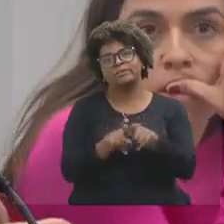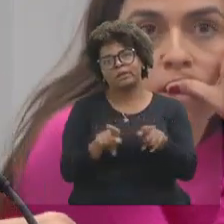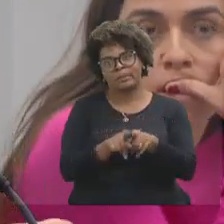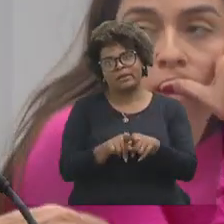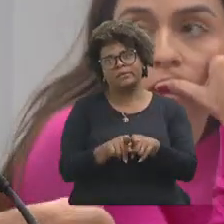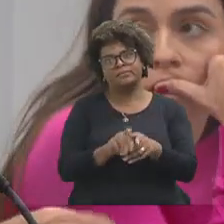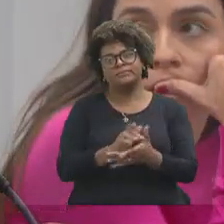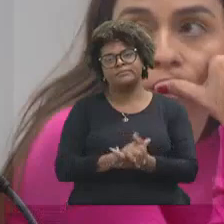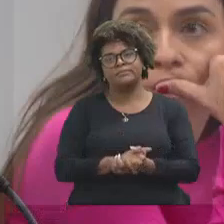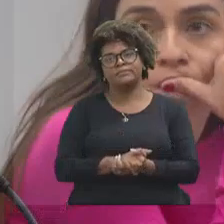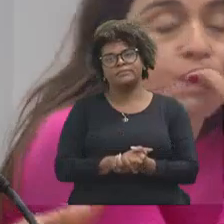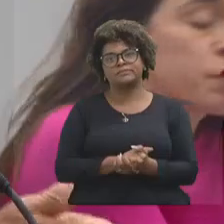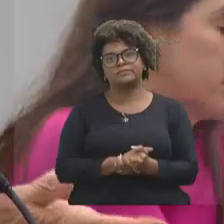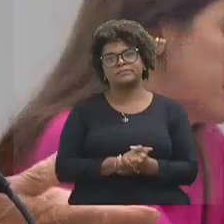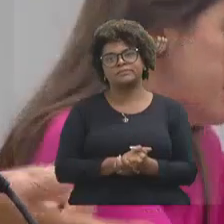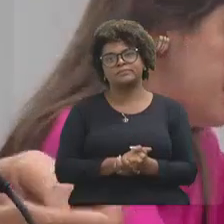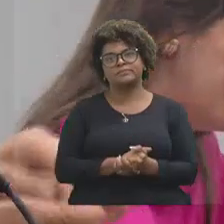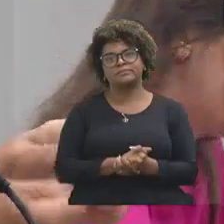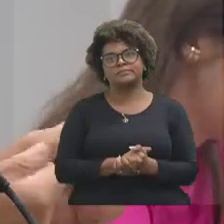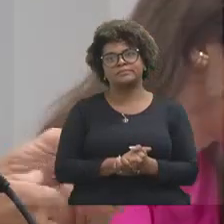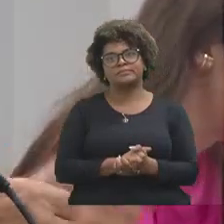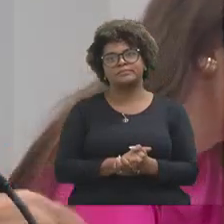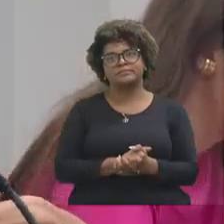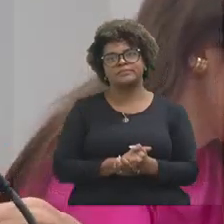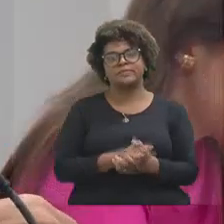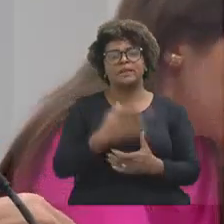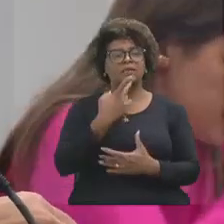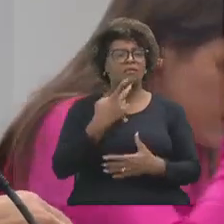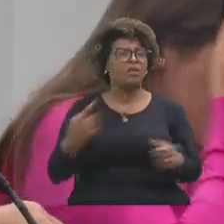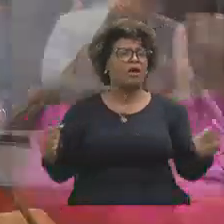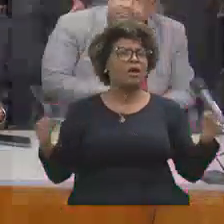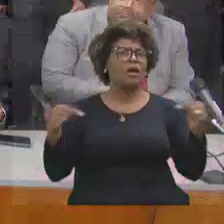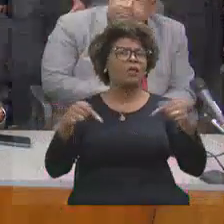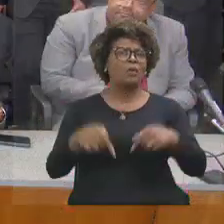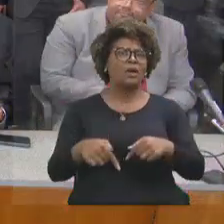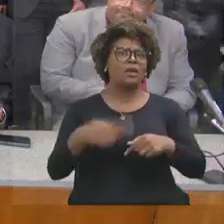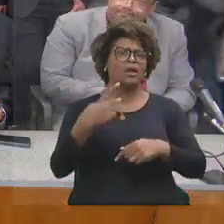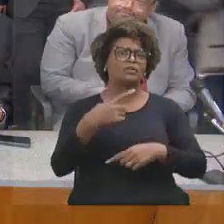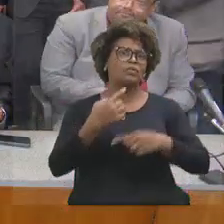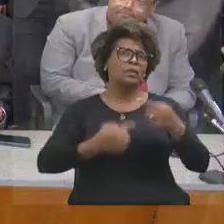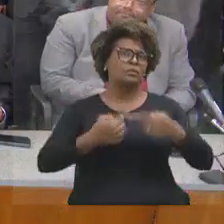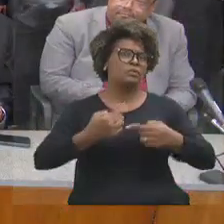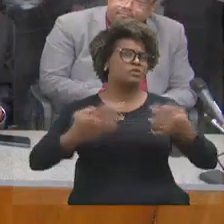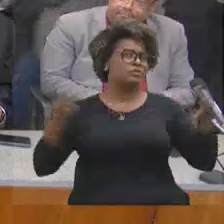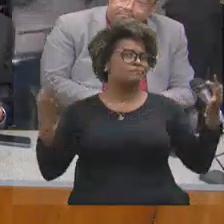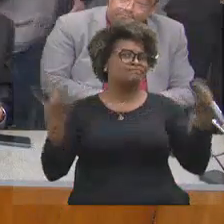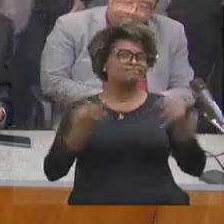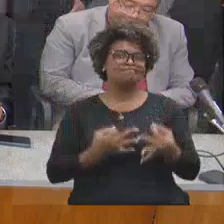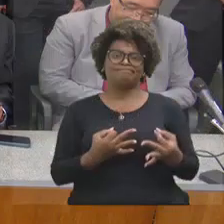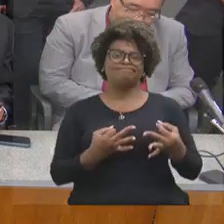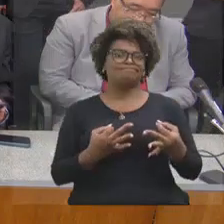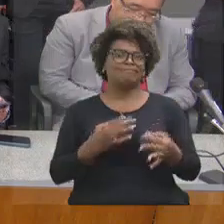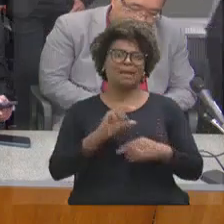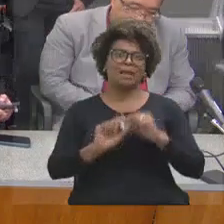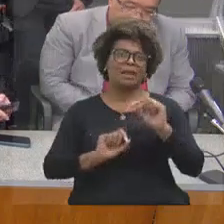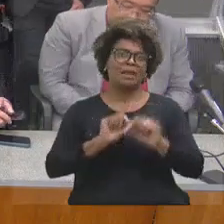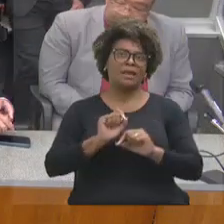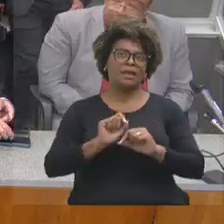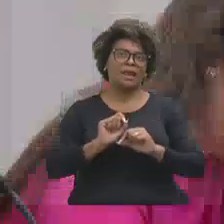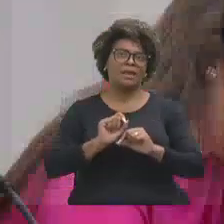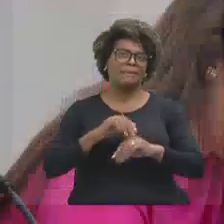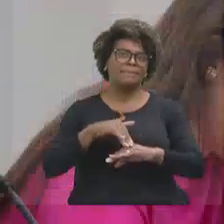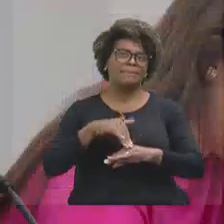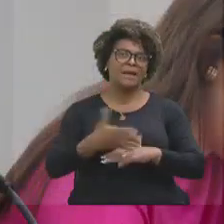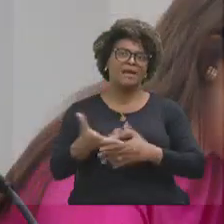e quando aqui falou-se muito e a política sua certadíssima quando quem atende mais receberá